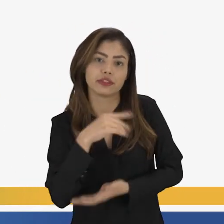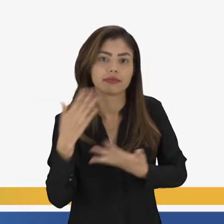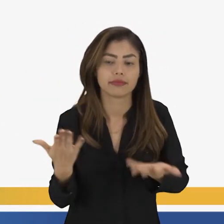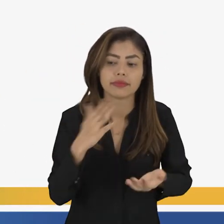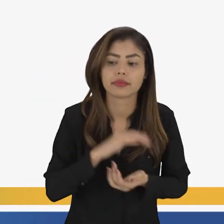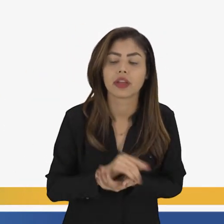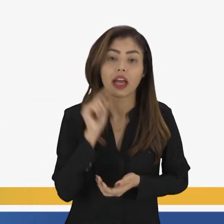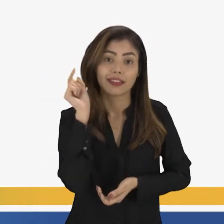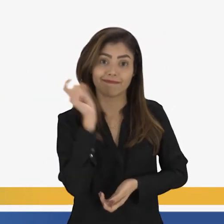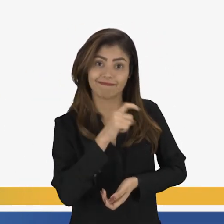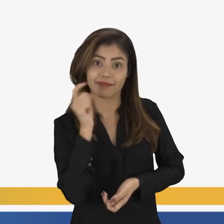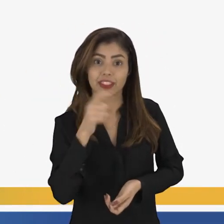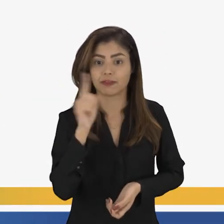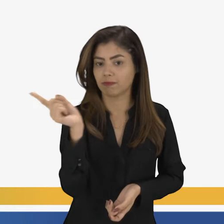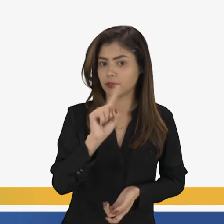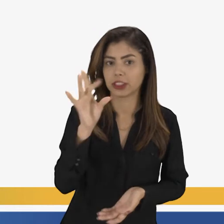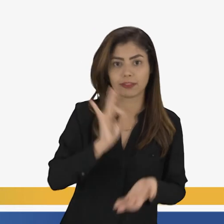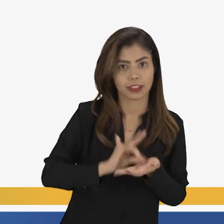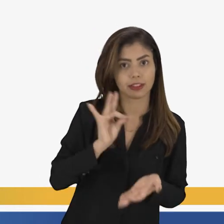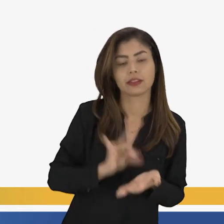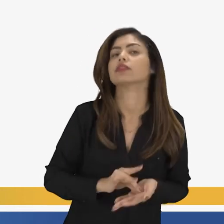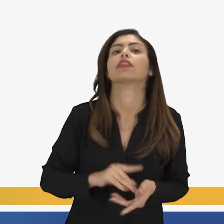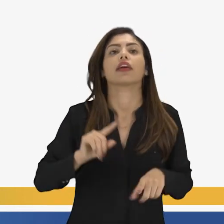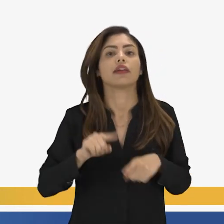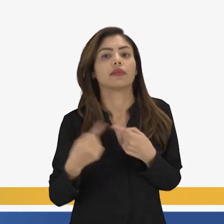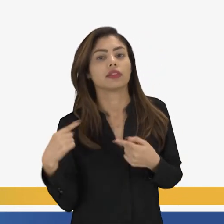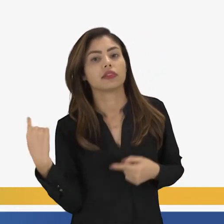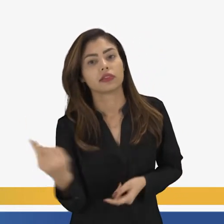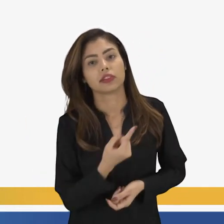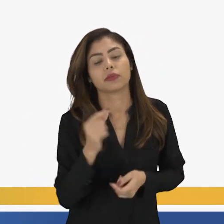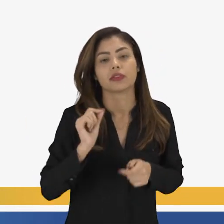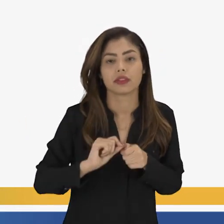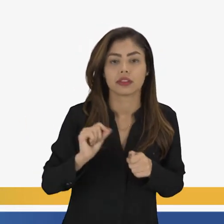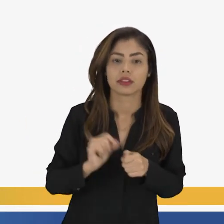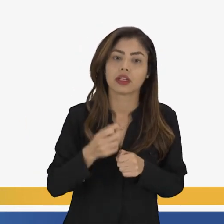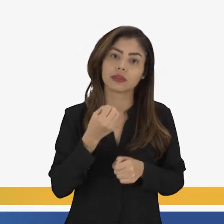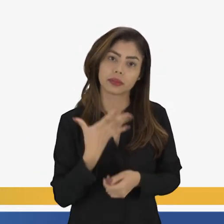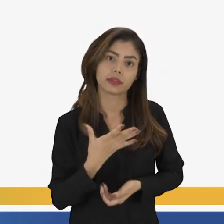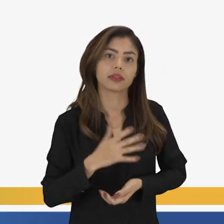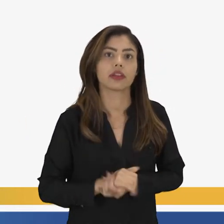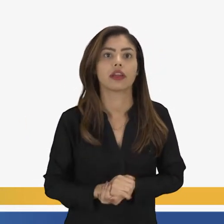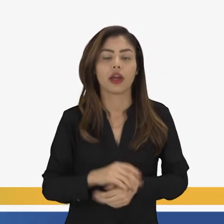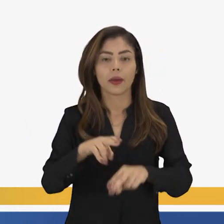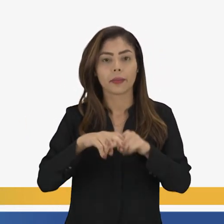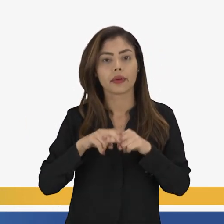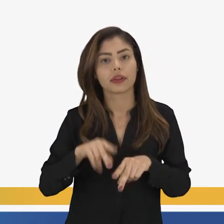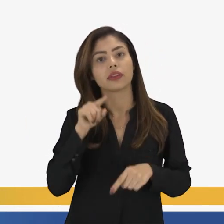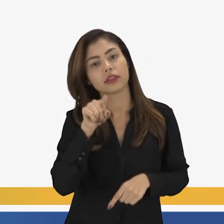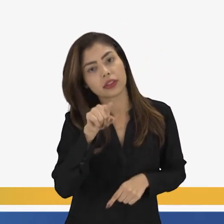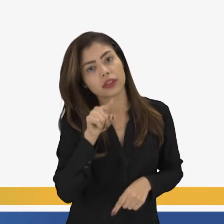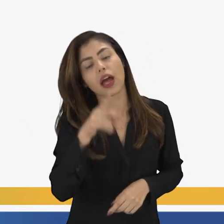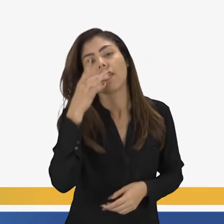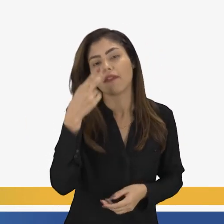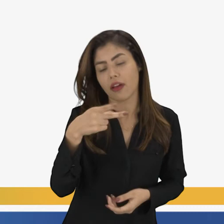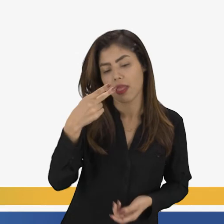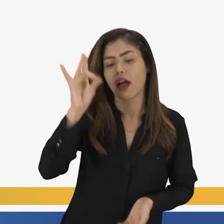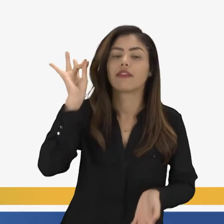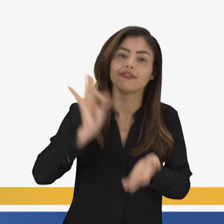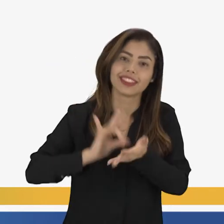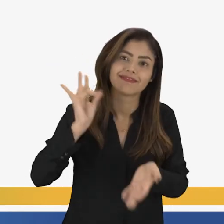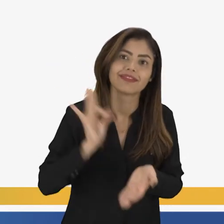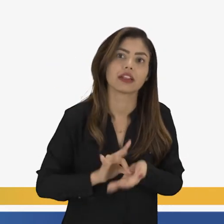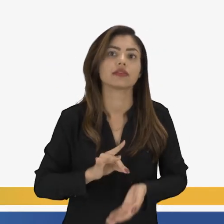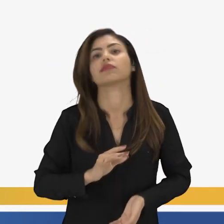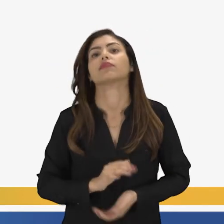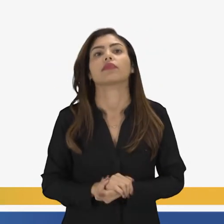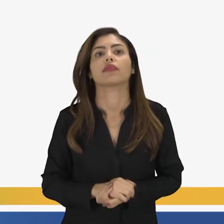né? É aquilo que não é verdadeiro. Mas nós estamos fazendo uma fake news do bem, então você vai falar a verdade. Olha o